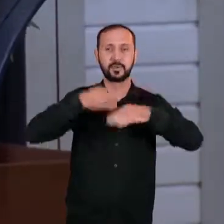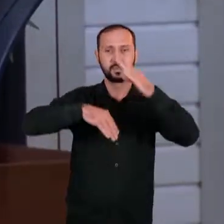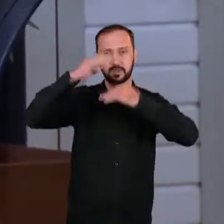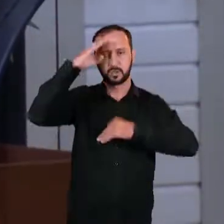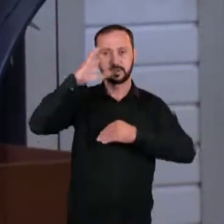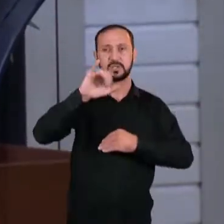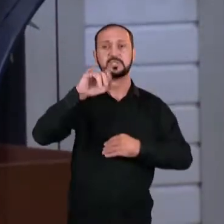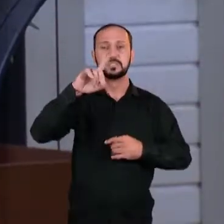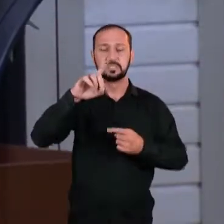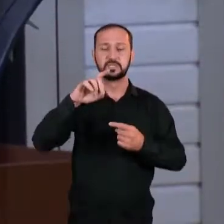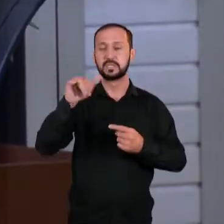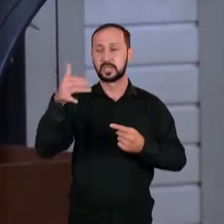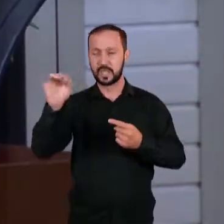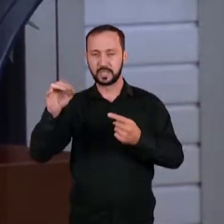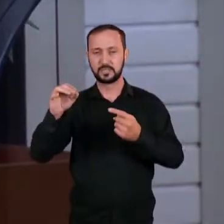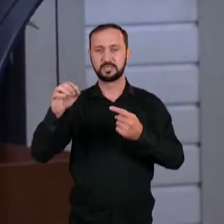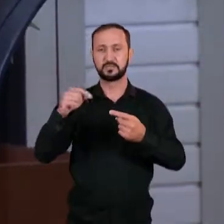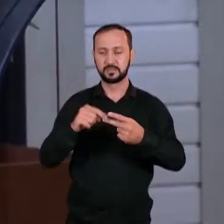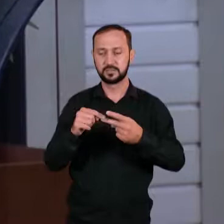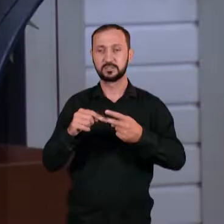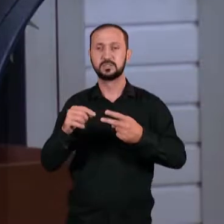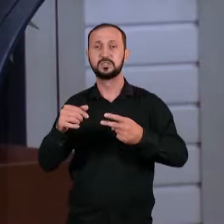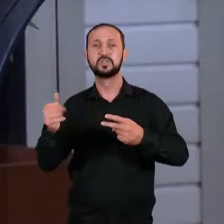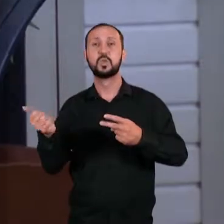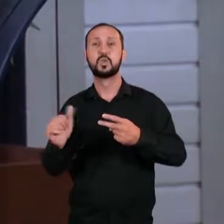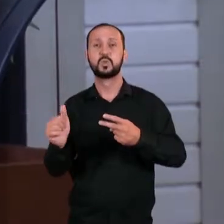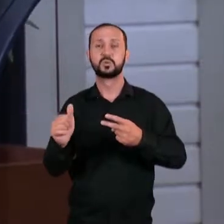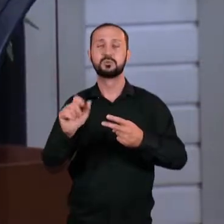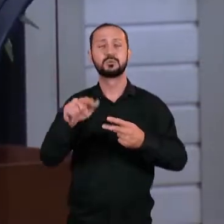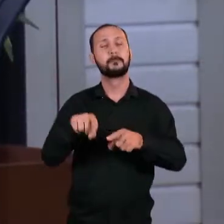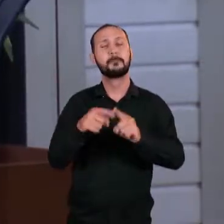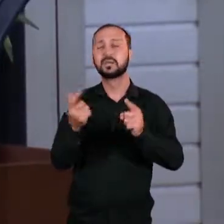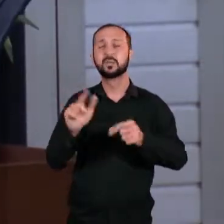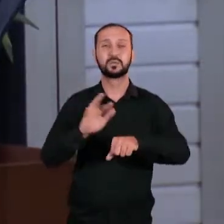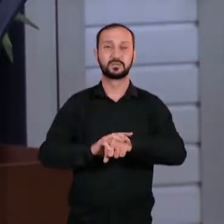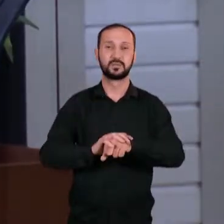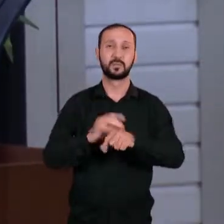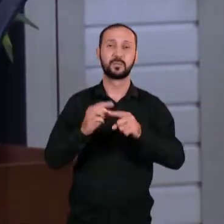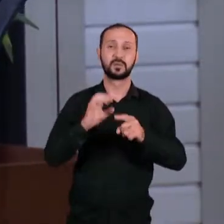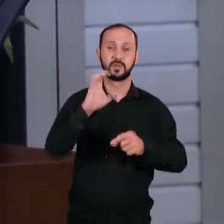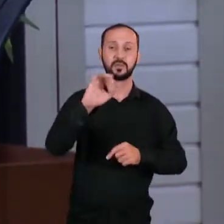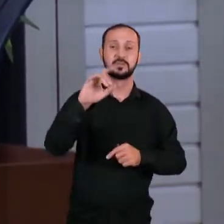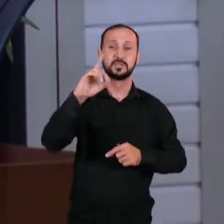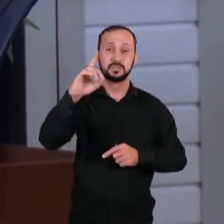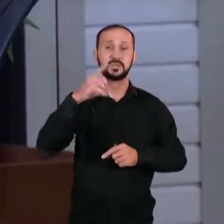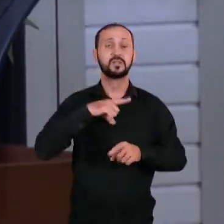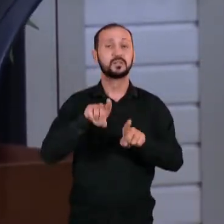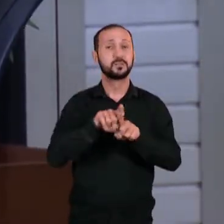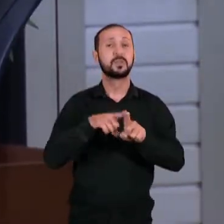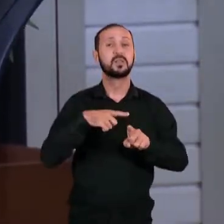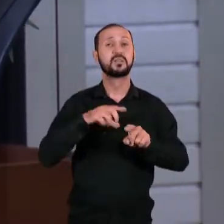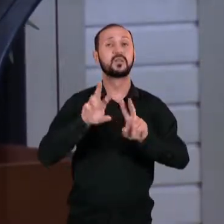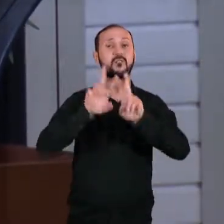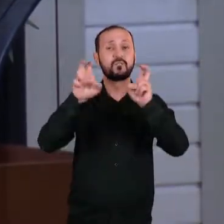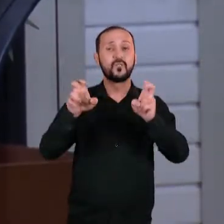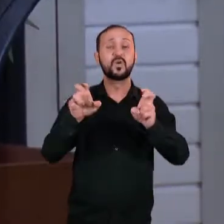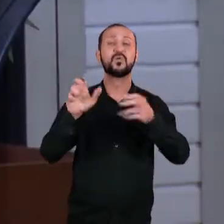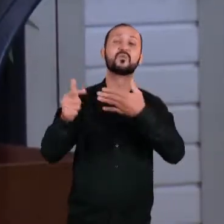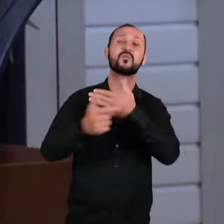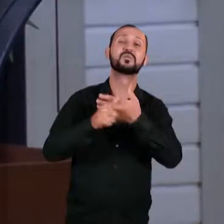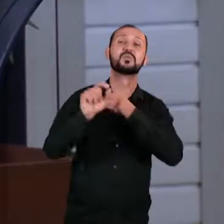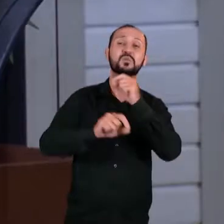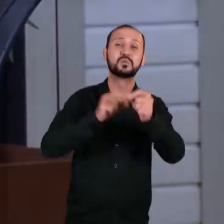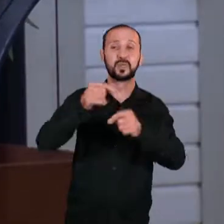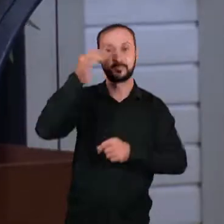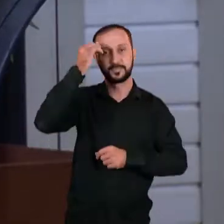doença? Porque as pessoas querem pensar que está na CID, é uma doença. Porque a CID, ela tem também um papel preventivo. Então, é como se fosse um pente fino,